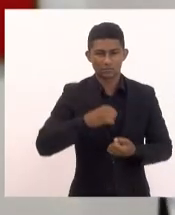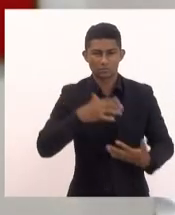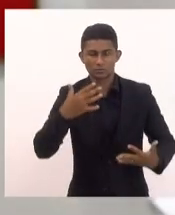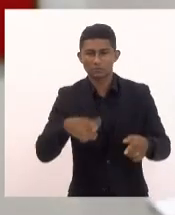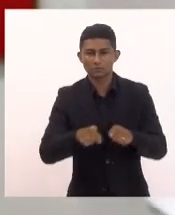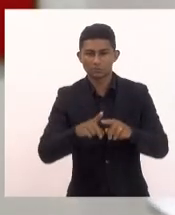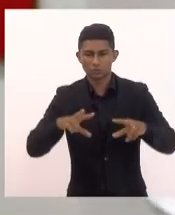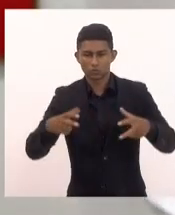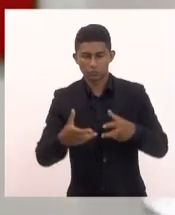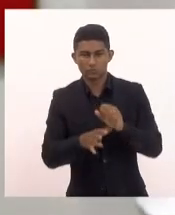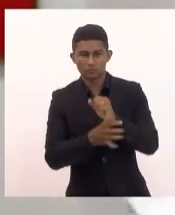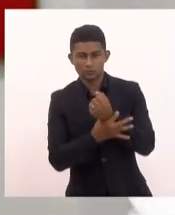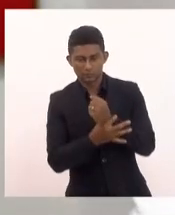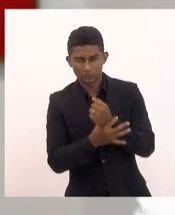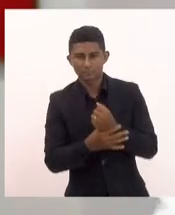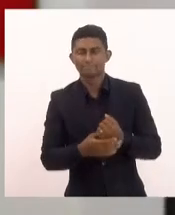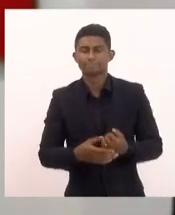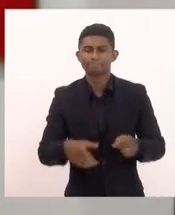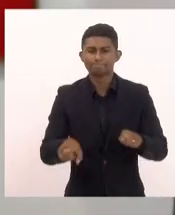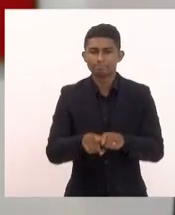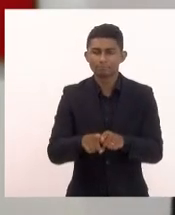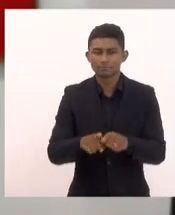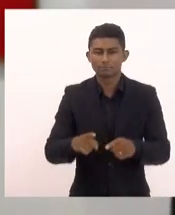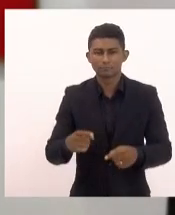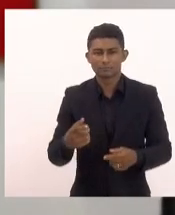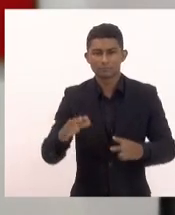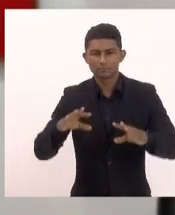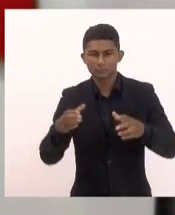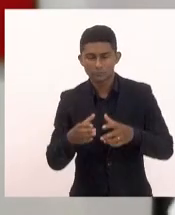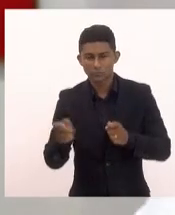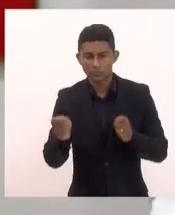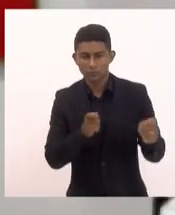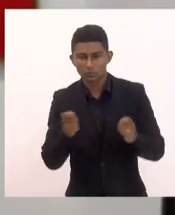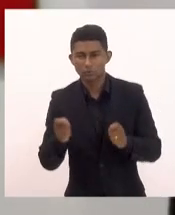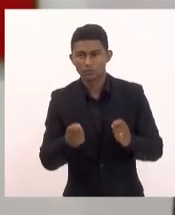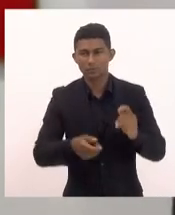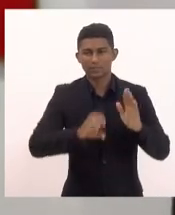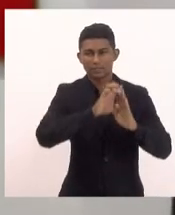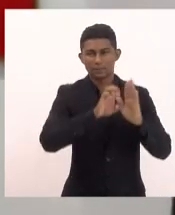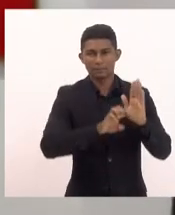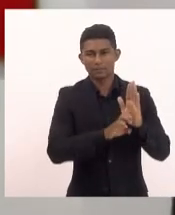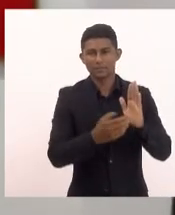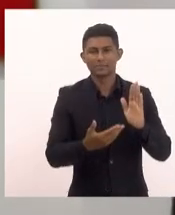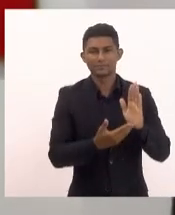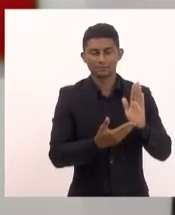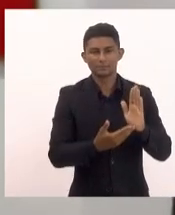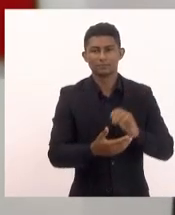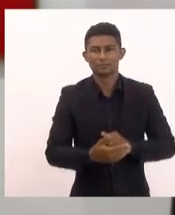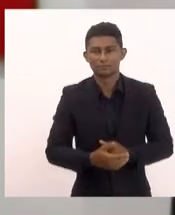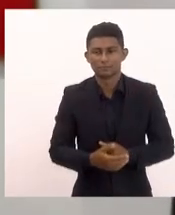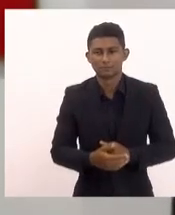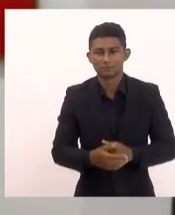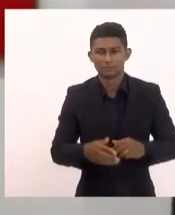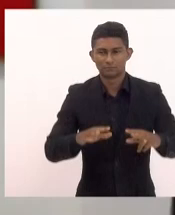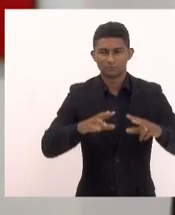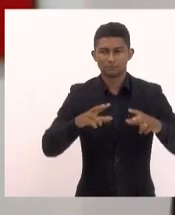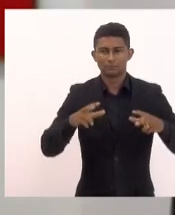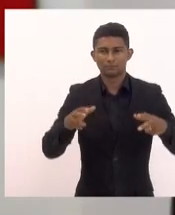Assuntos de Polícia e de Orçamento, Fiscalização Financeira e Controle, as emendas de plenário. Para emitir parecer pela